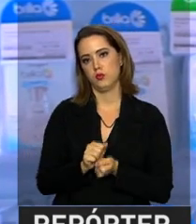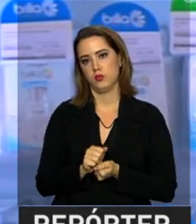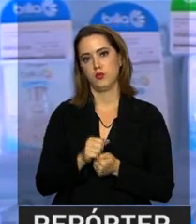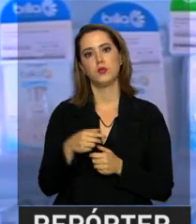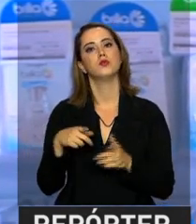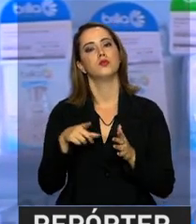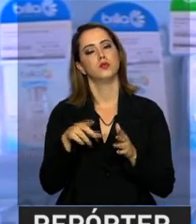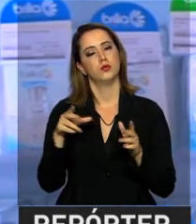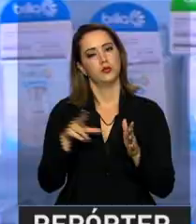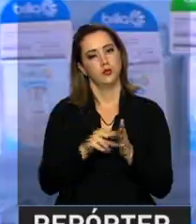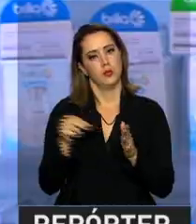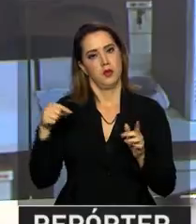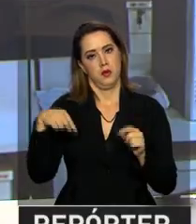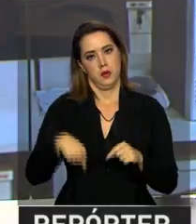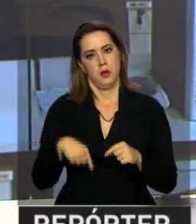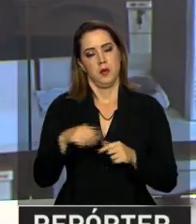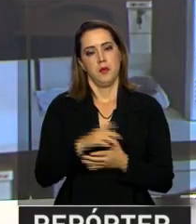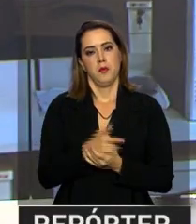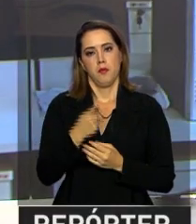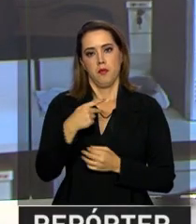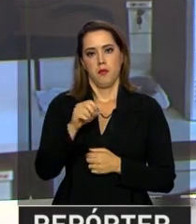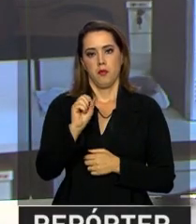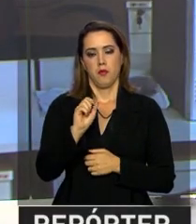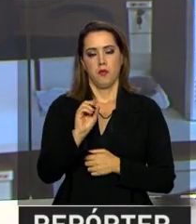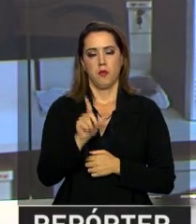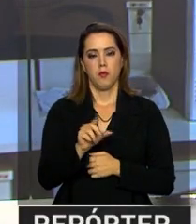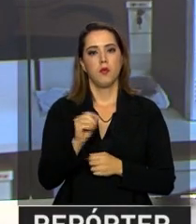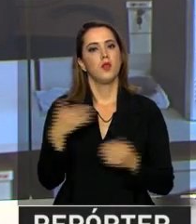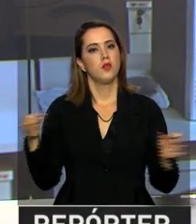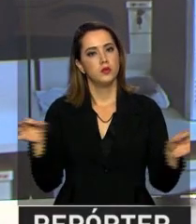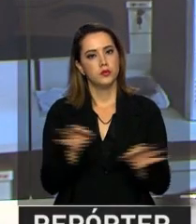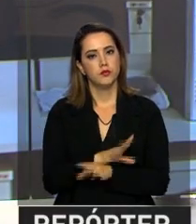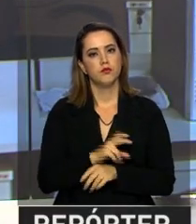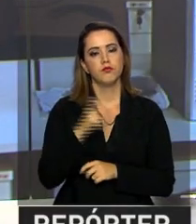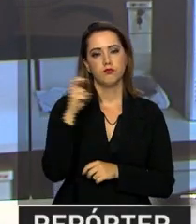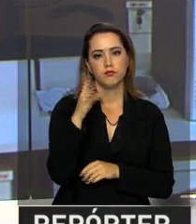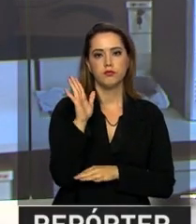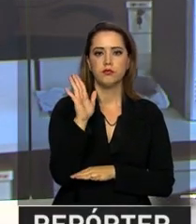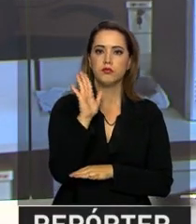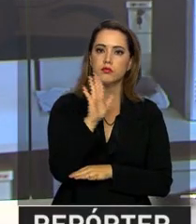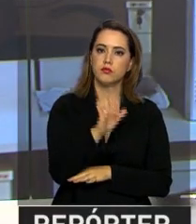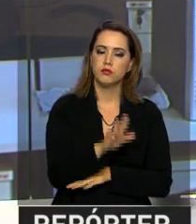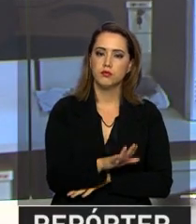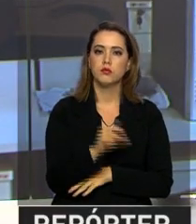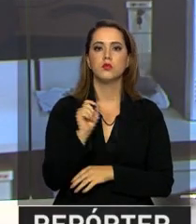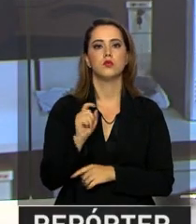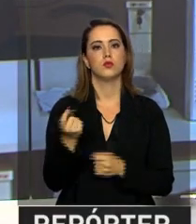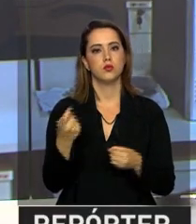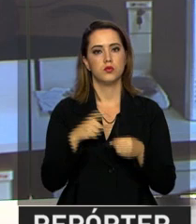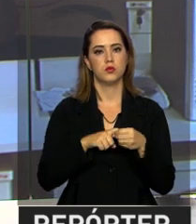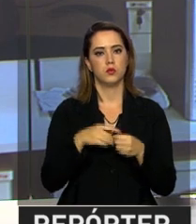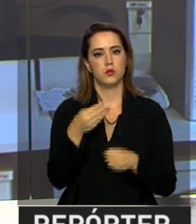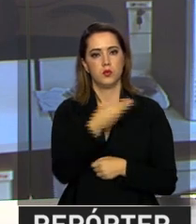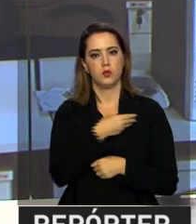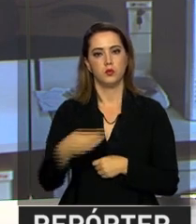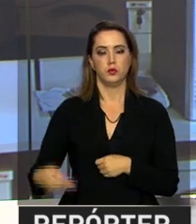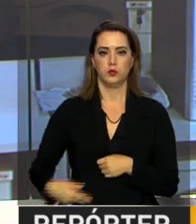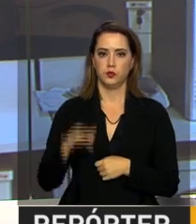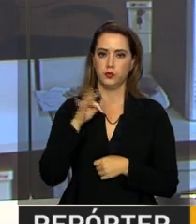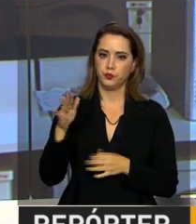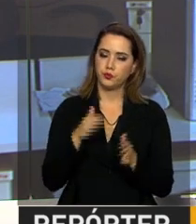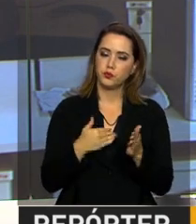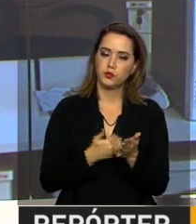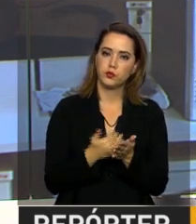Brasília Paola de nós ficamos por aqui Voltamos às 5 da tarde com outras informações do governo federal